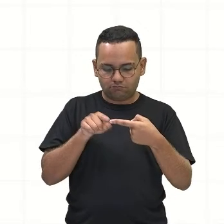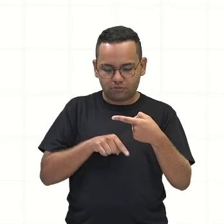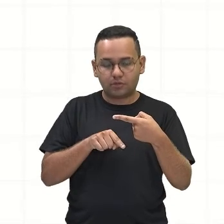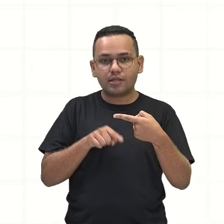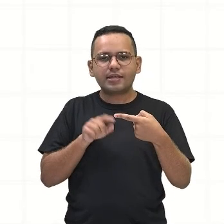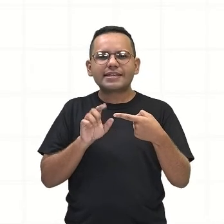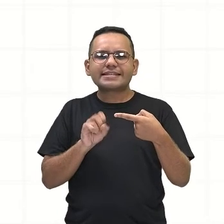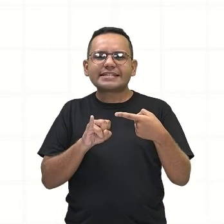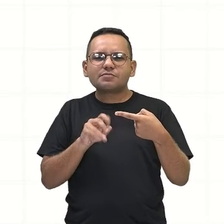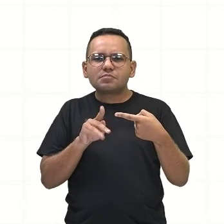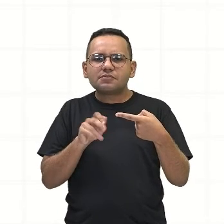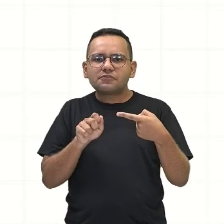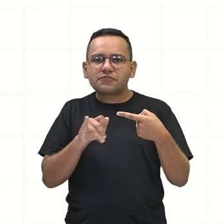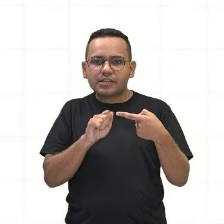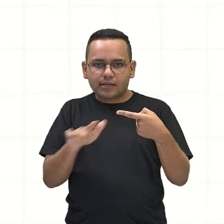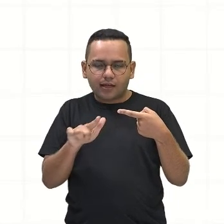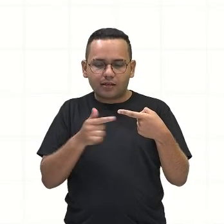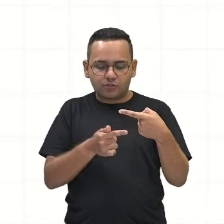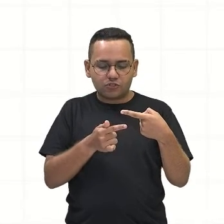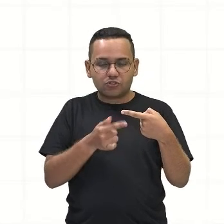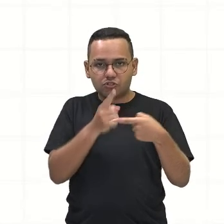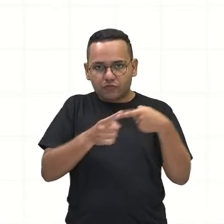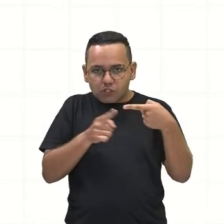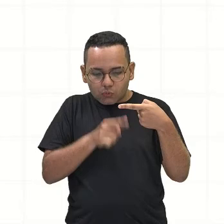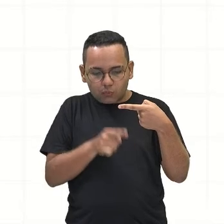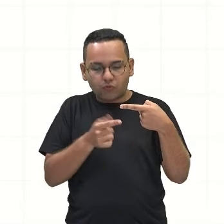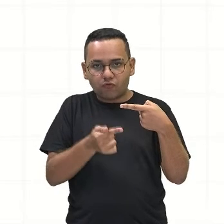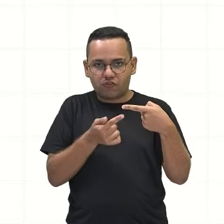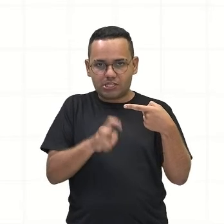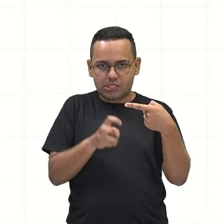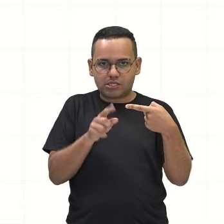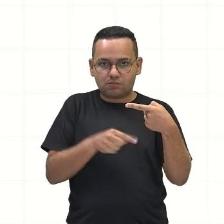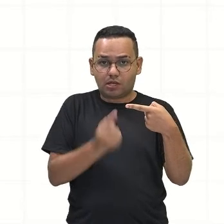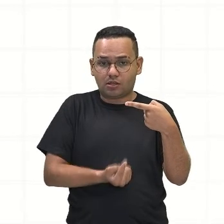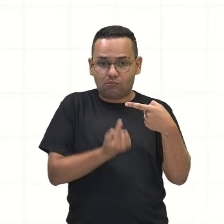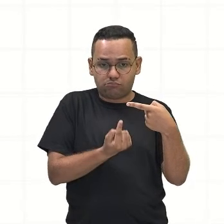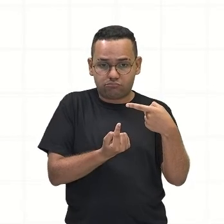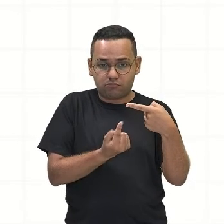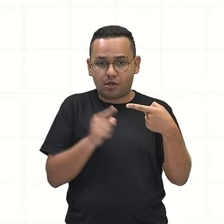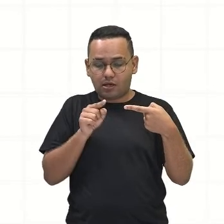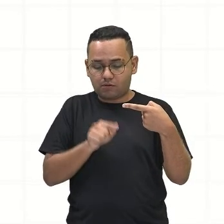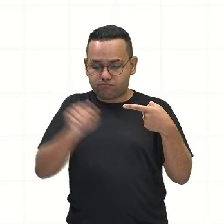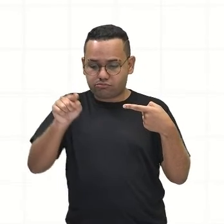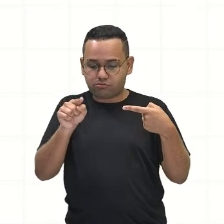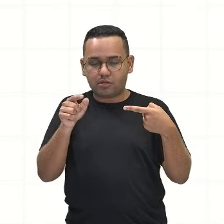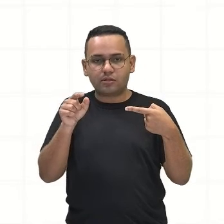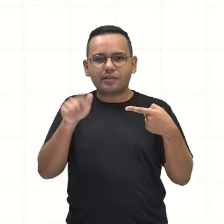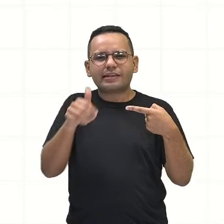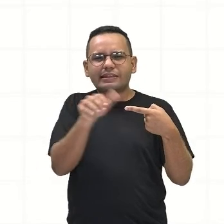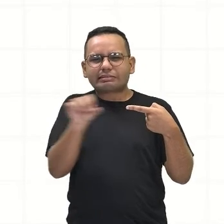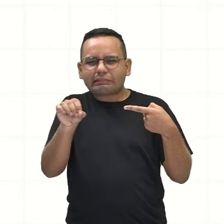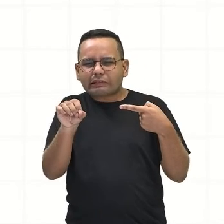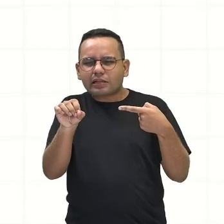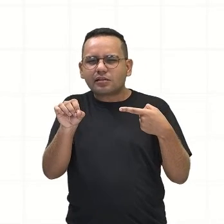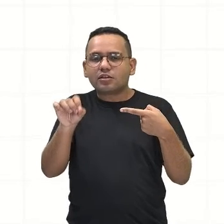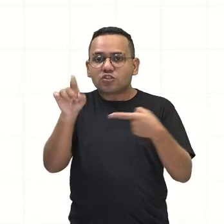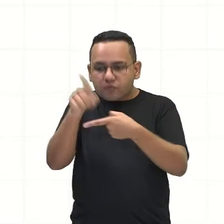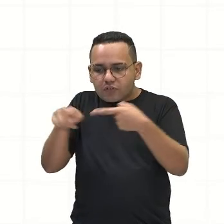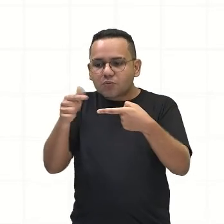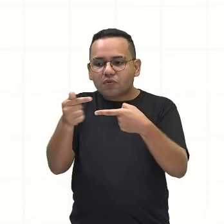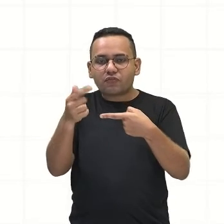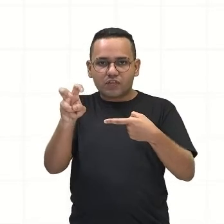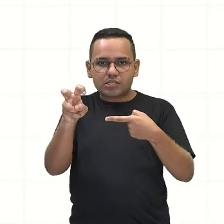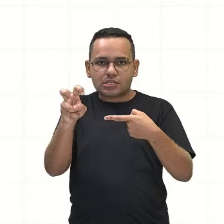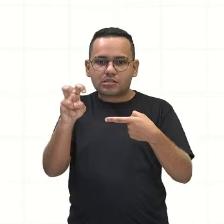e aqui por 25, que dá 4. 15 vezes 4 é 60. Tá? Quando você faz